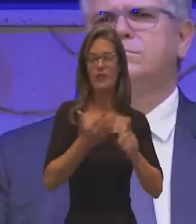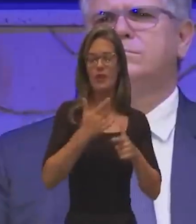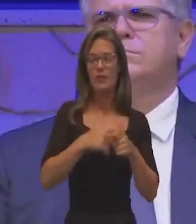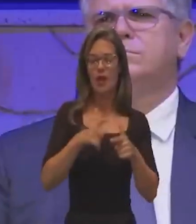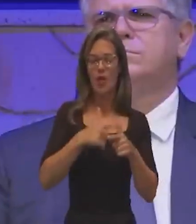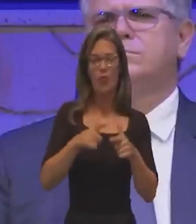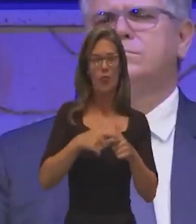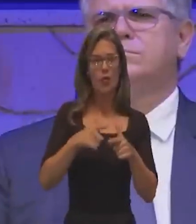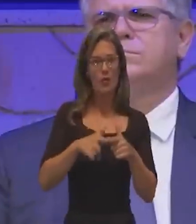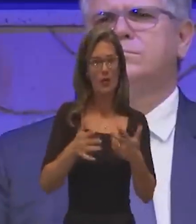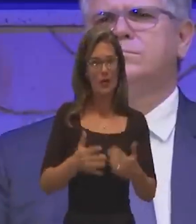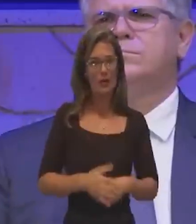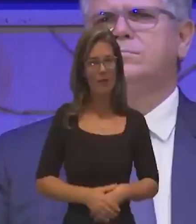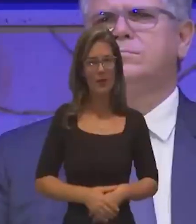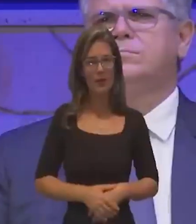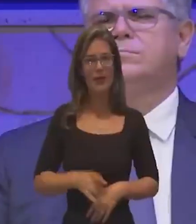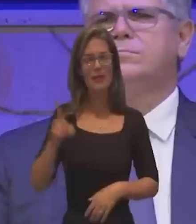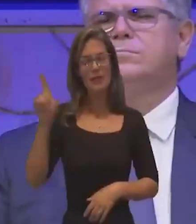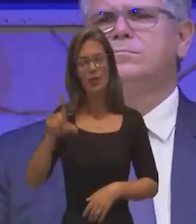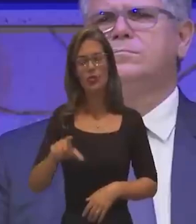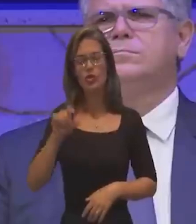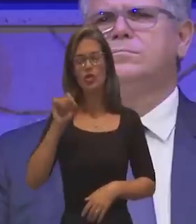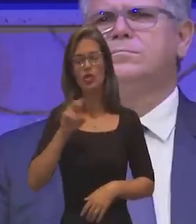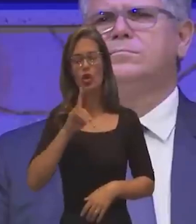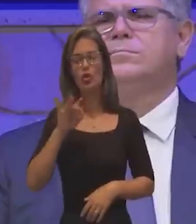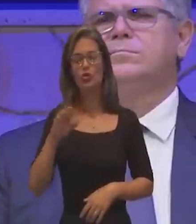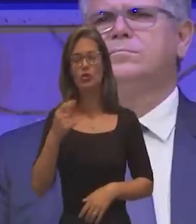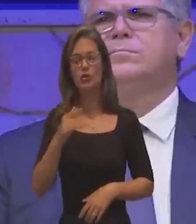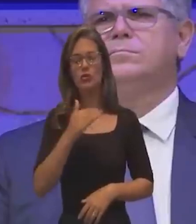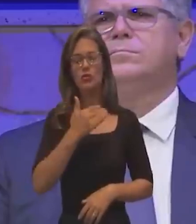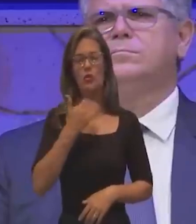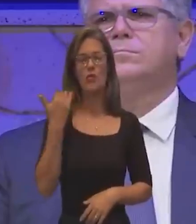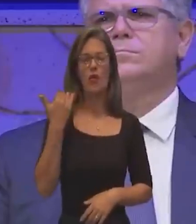não decretou que é o tempo da sua morte,